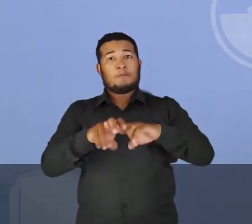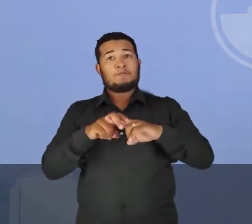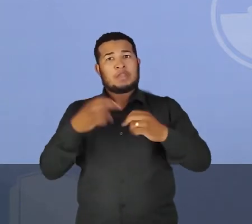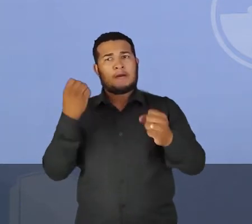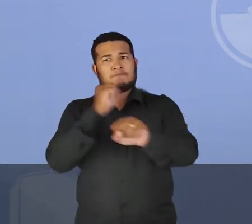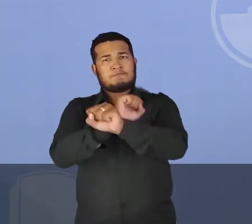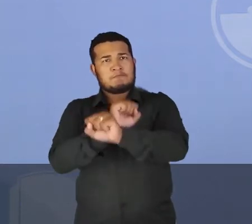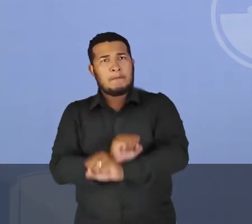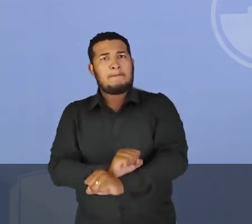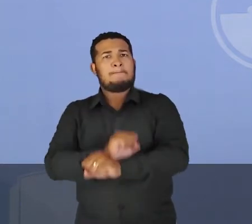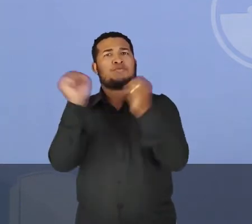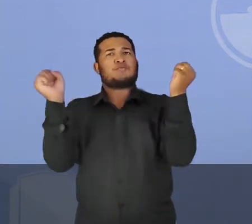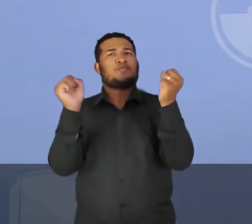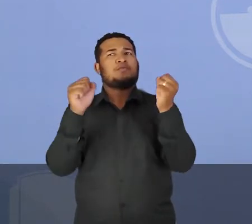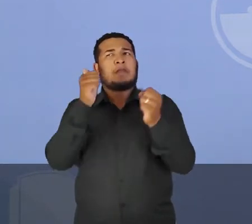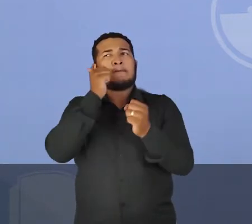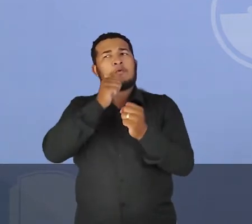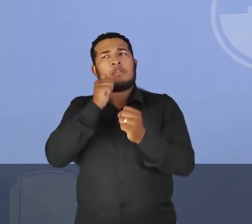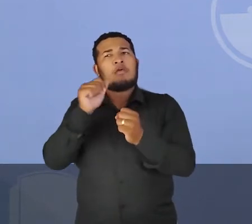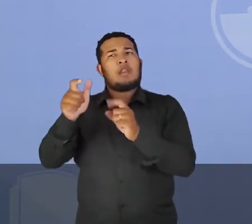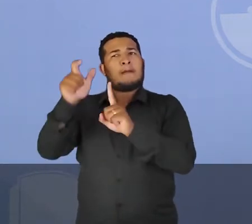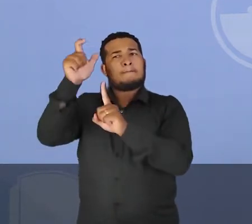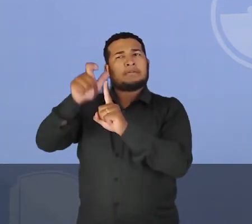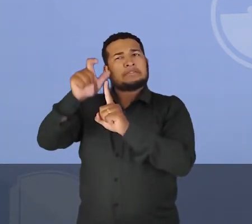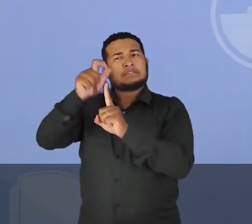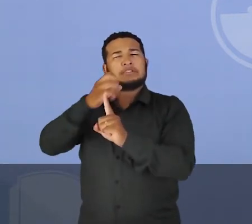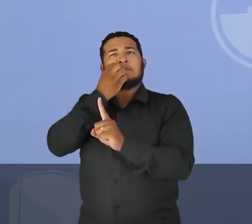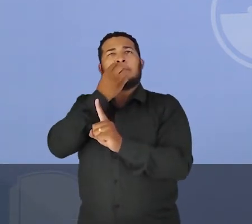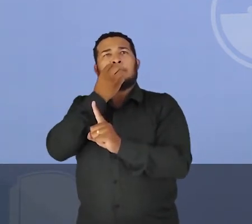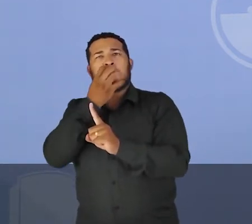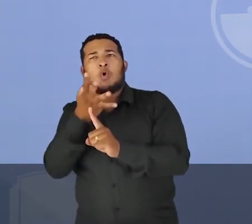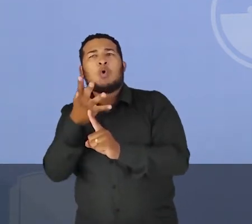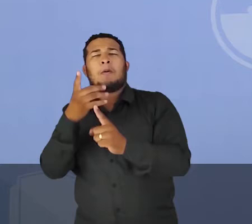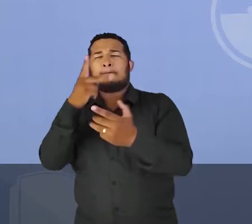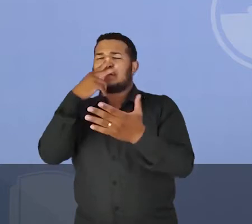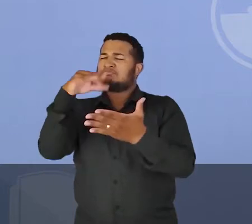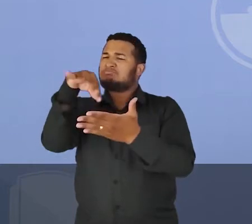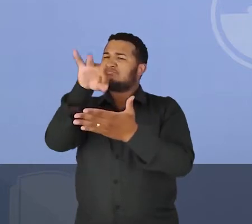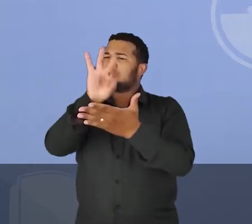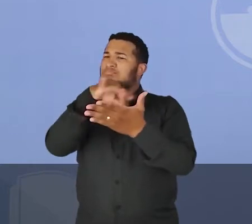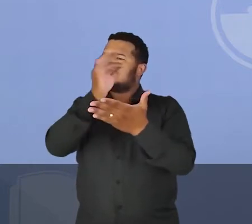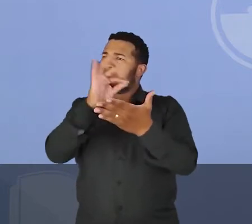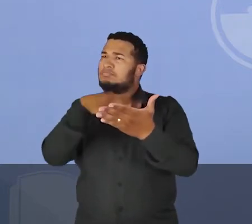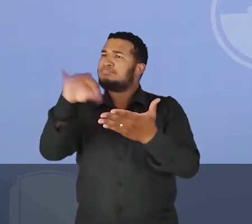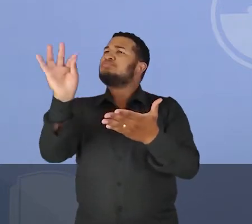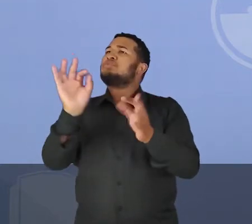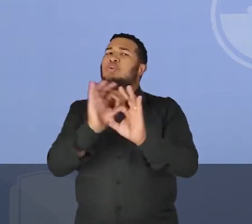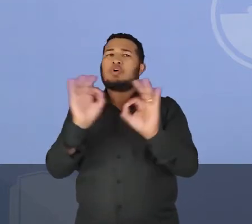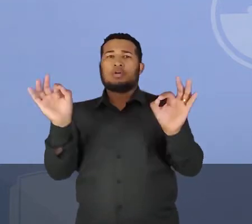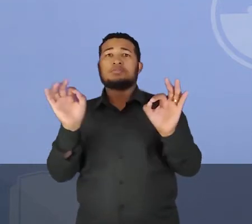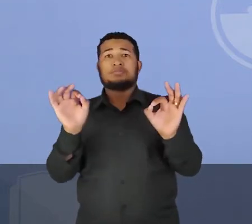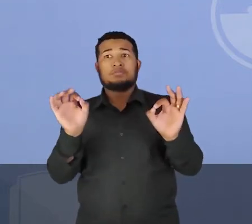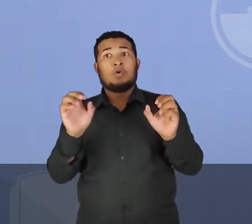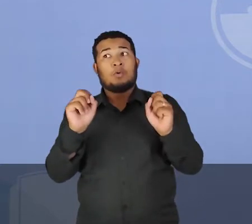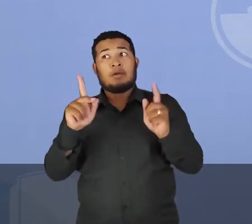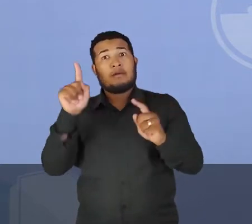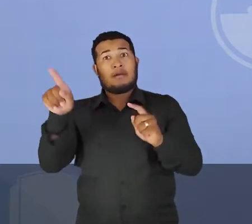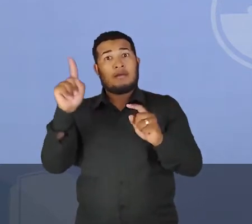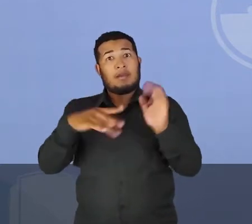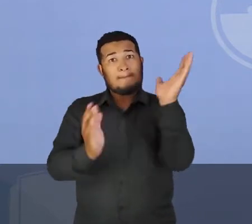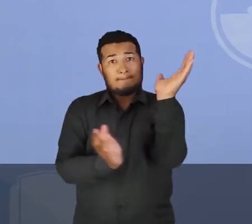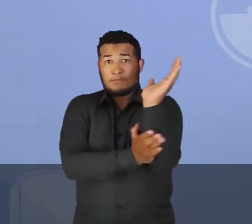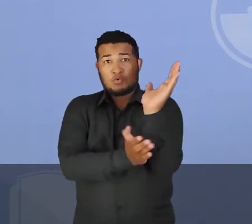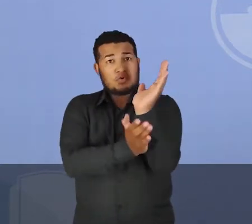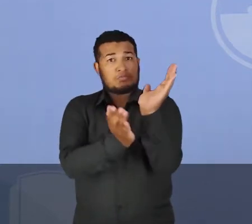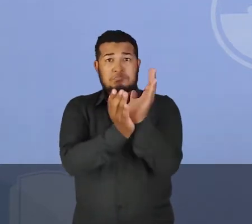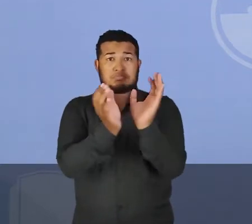aquela história de que uma princesa bondosa com uma pena de ouro assinou a lei, gente, aquilo foi um ato burocrático,